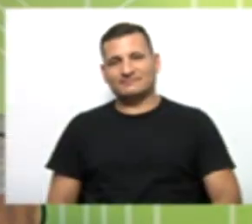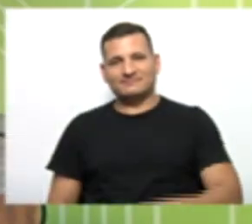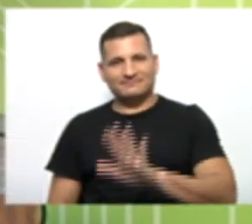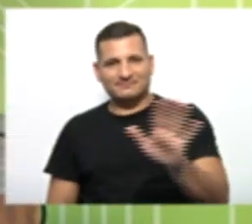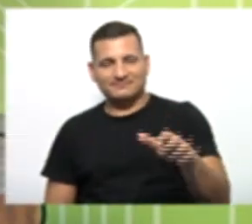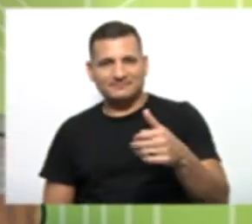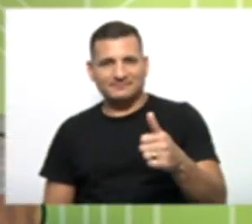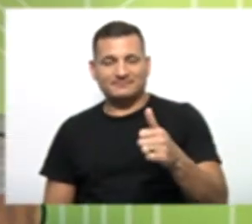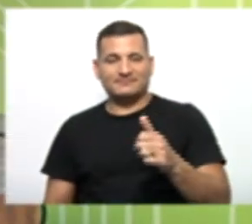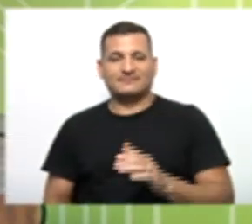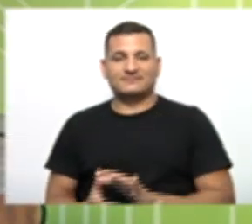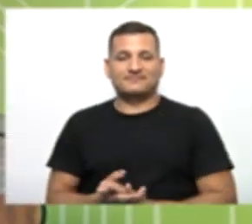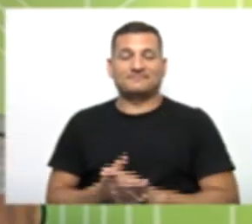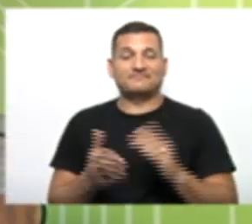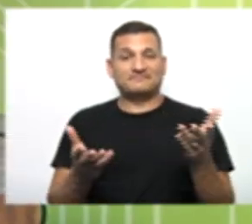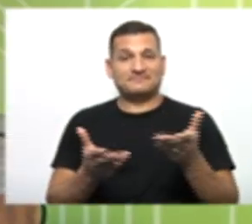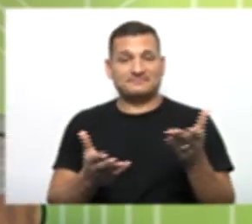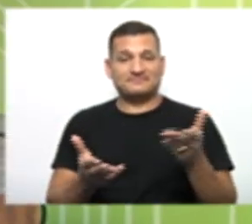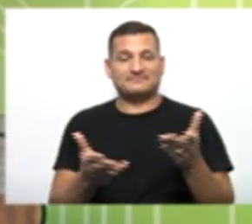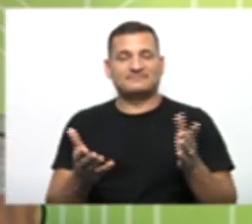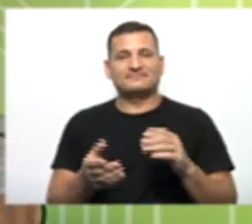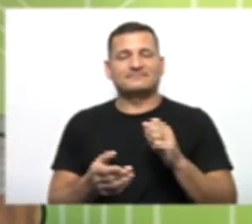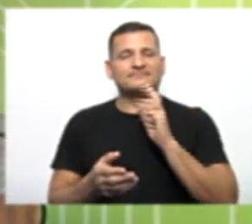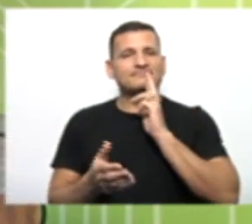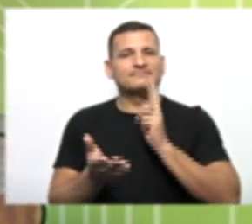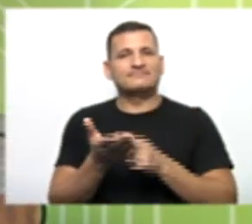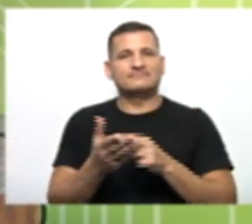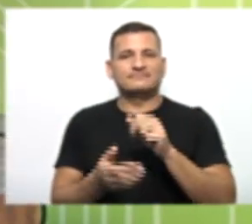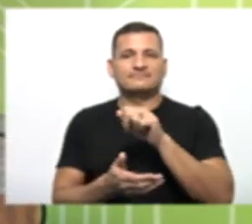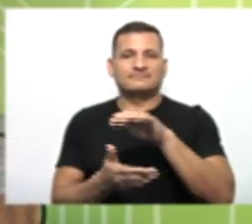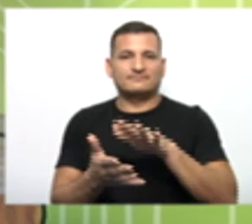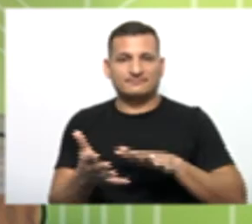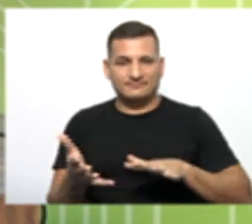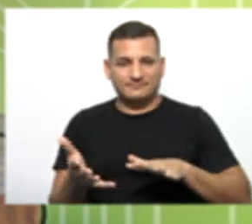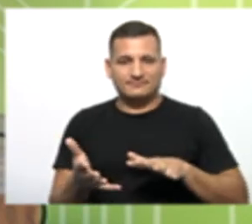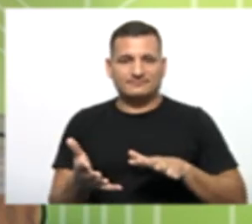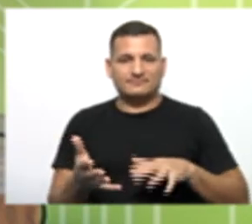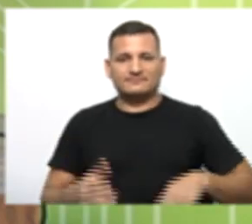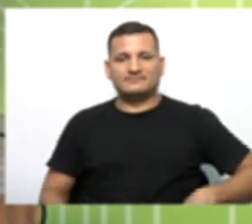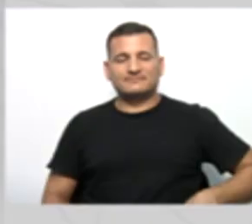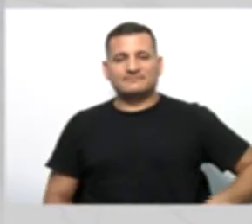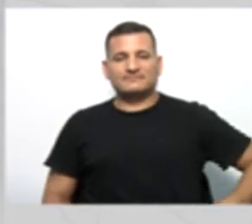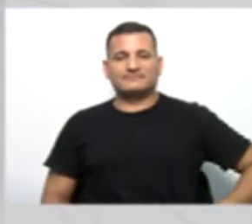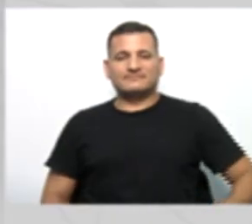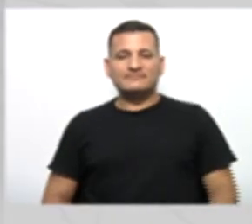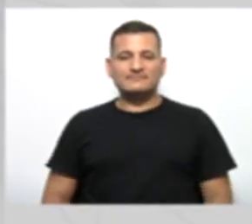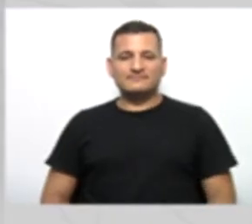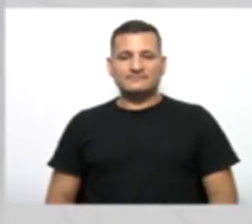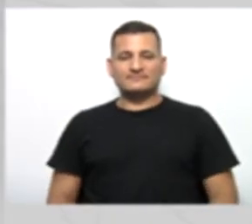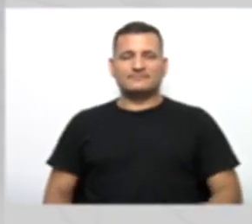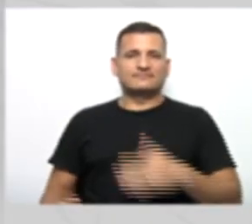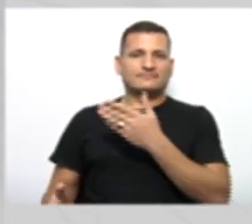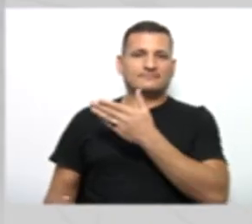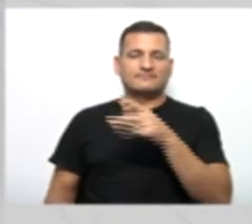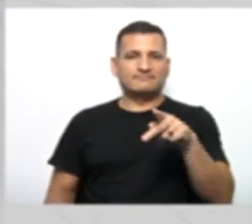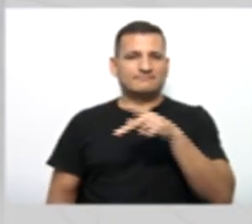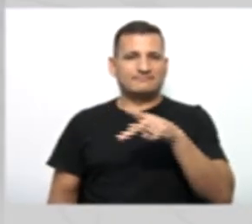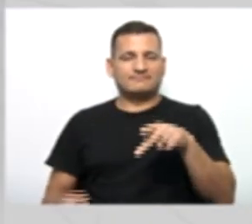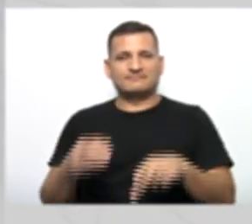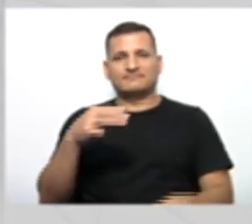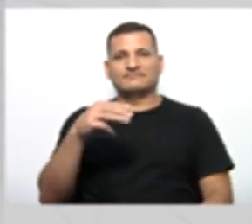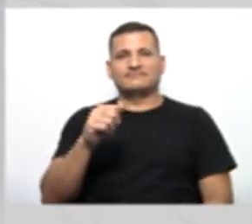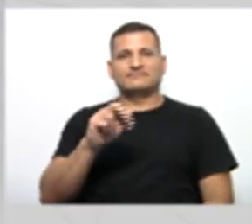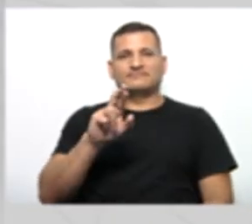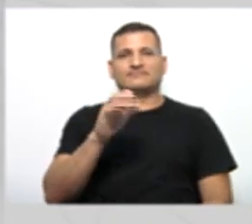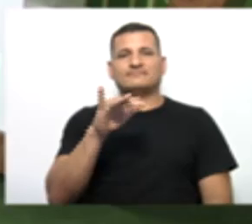Olá, agora nós vamos fazer as nossas atividades de sala. A professora Márcia está